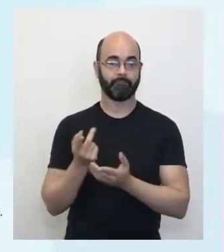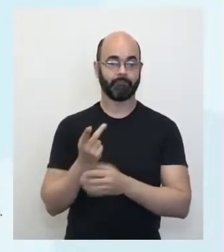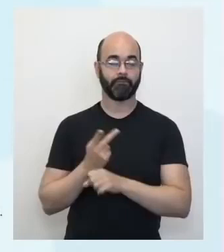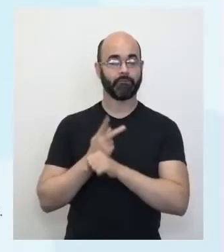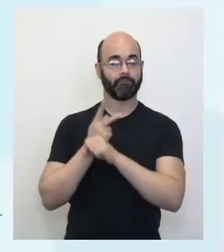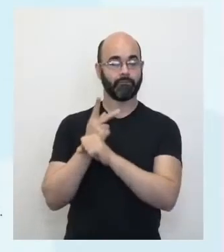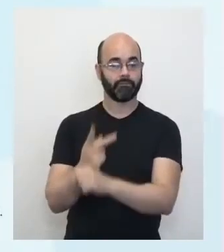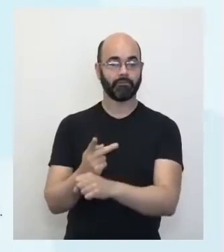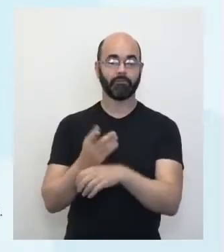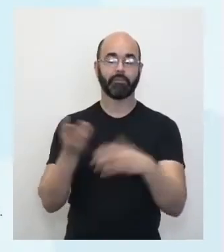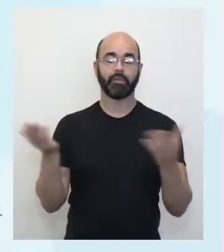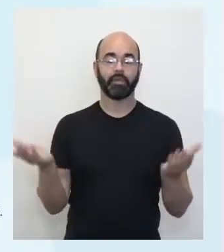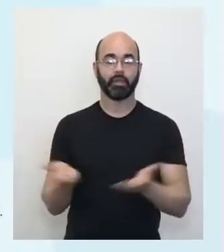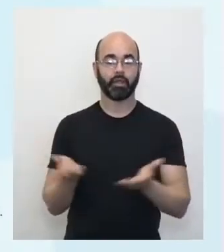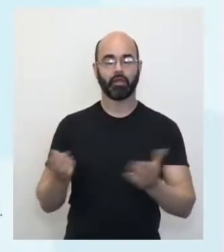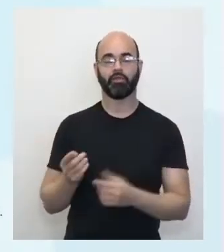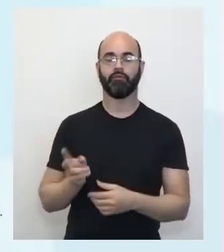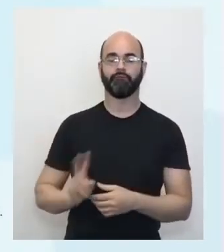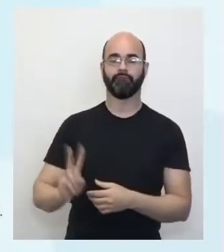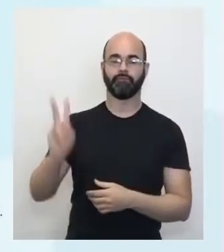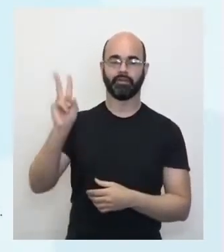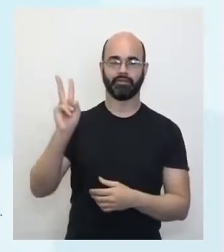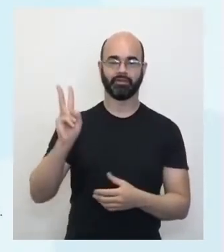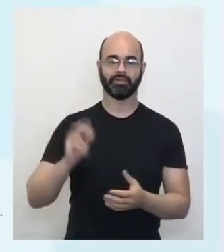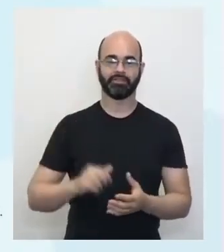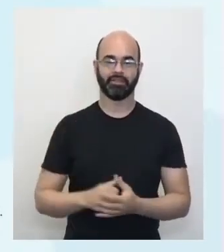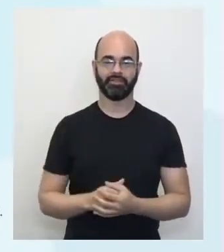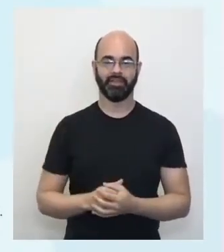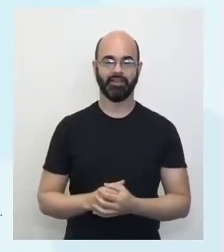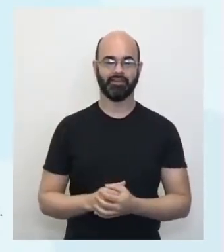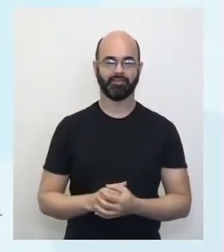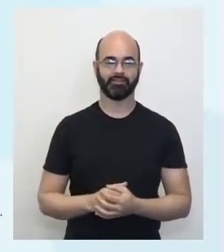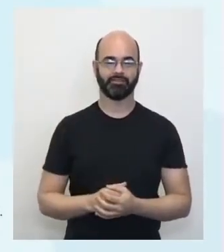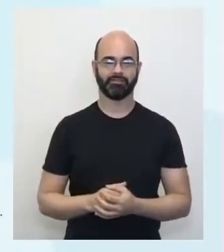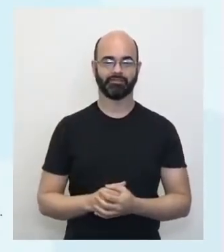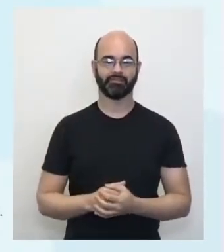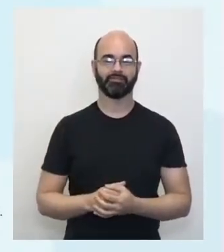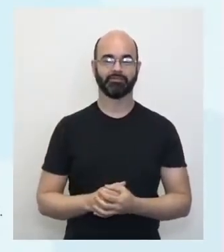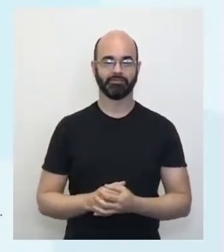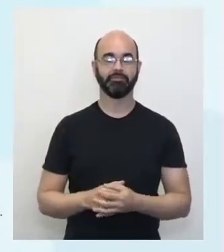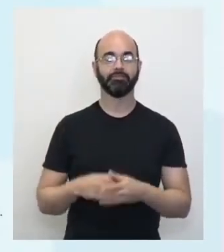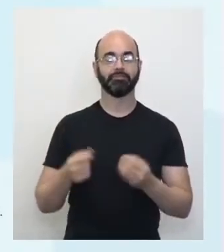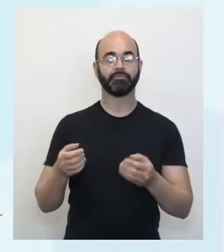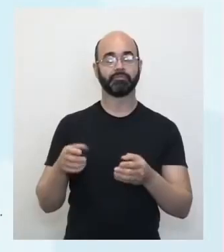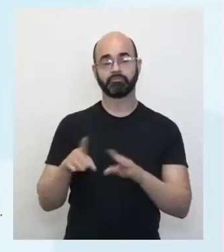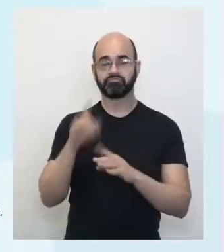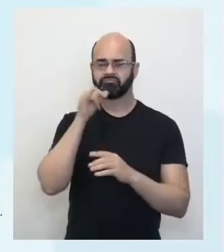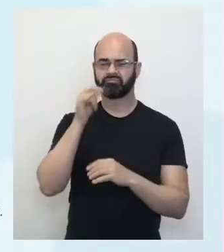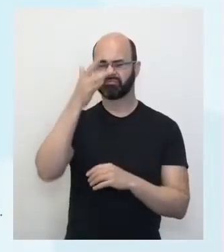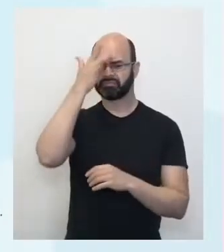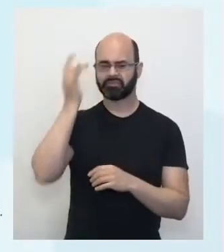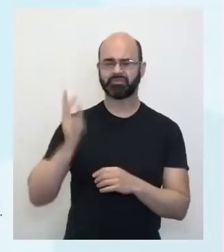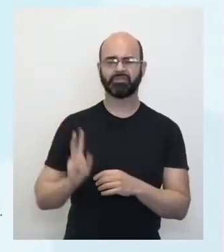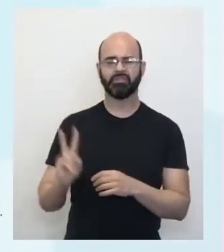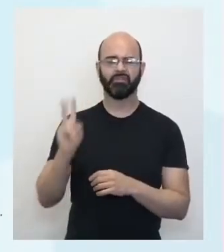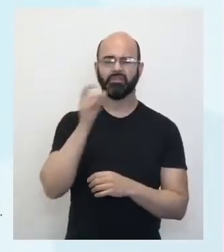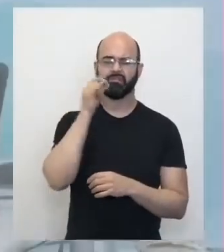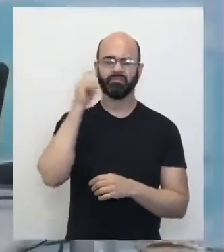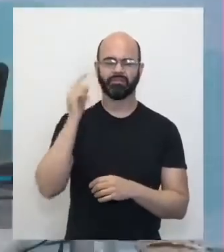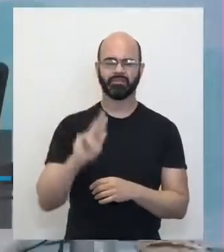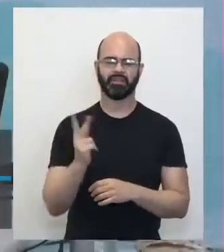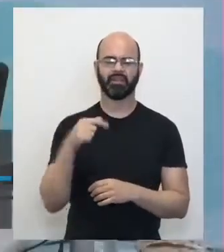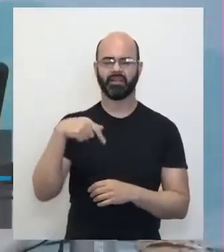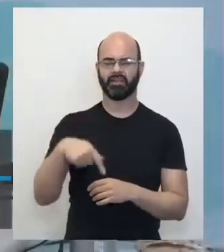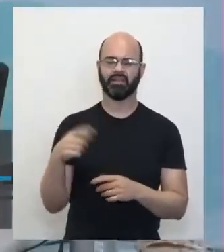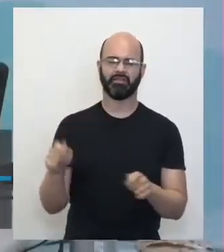isso que agora está sendo valorizada. Até porque muitas pessoas têm a noção, a ideia de não valorizar. História em quadrinhos, por